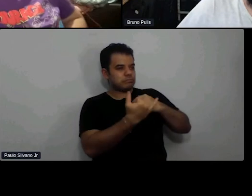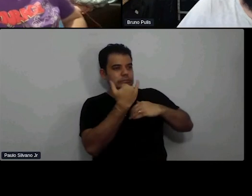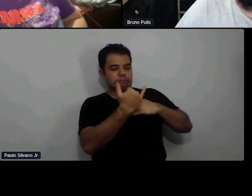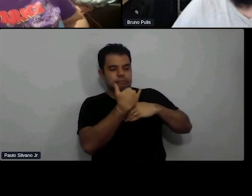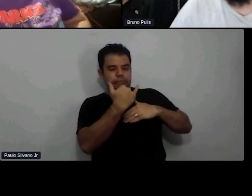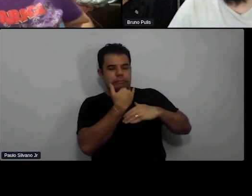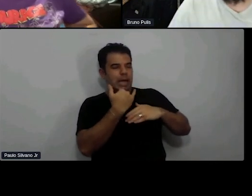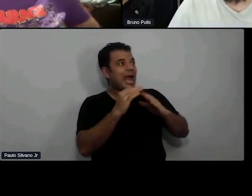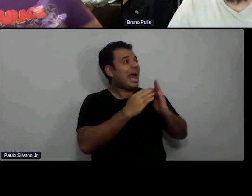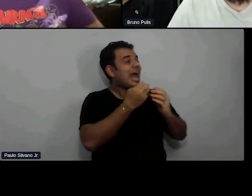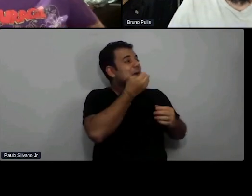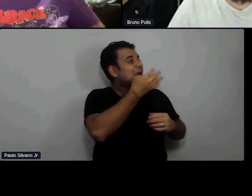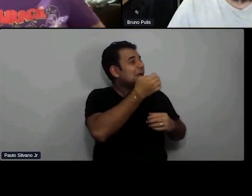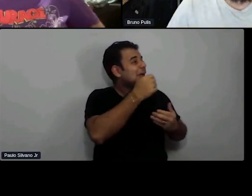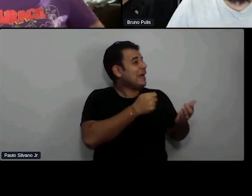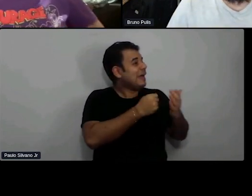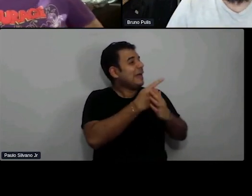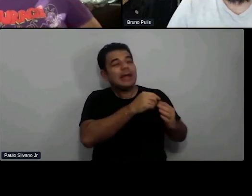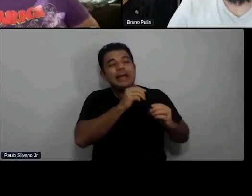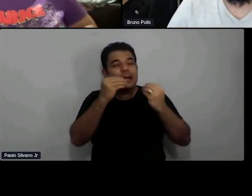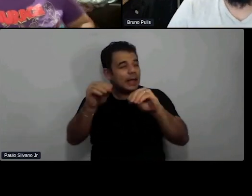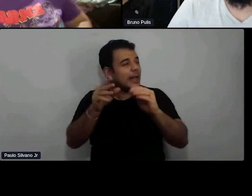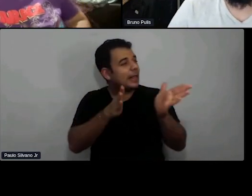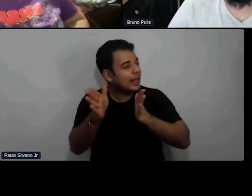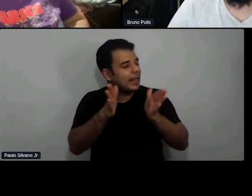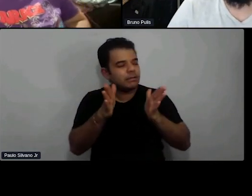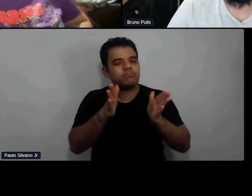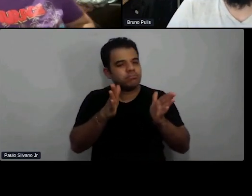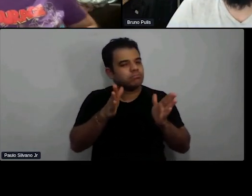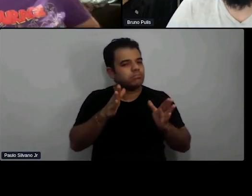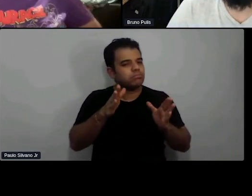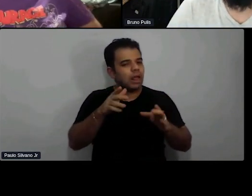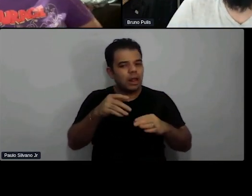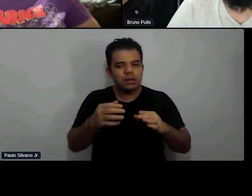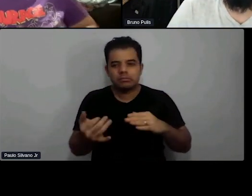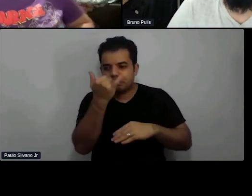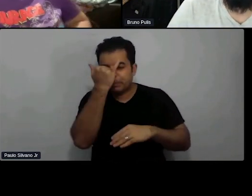painel incríveis, maravilhosas, pertinentes.